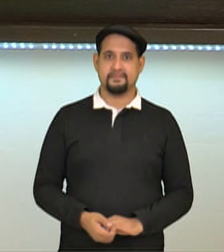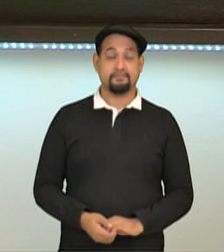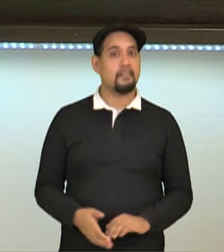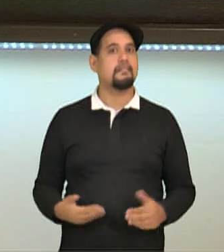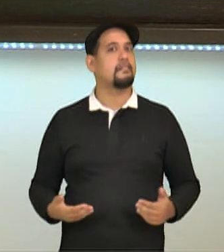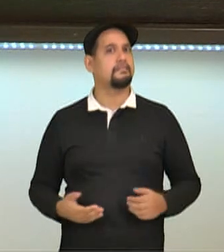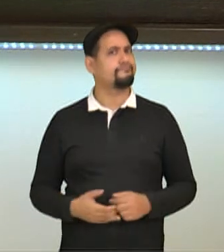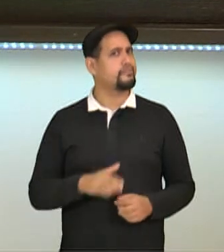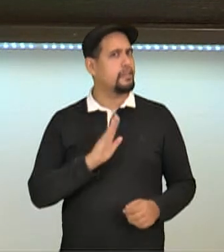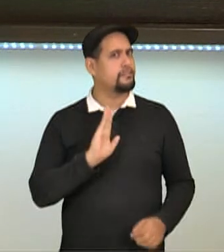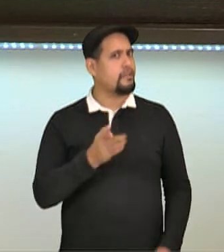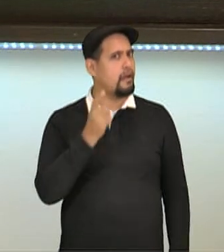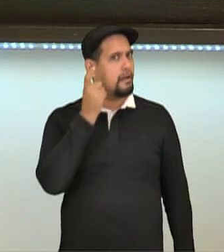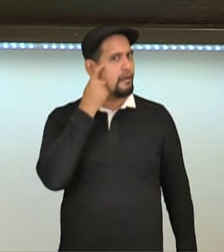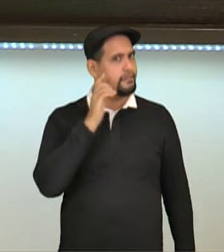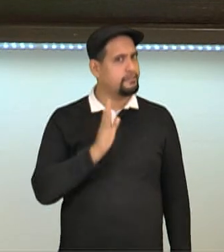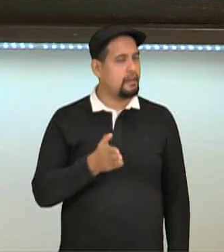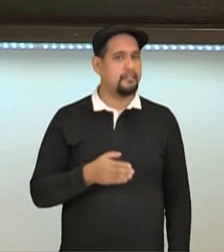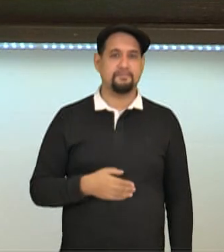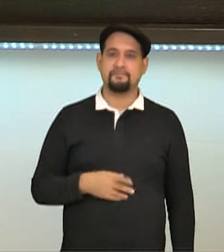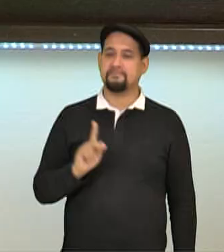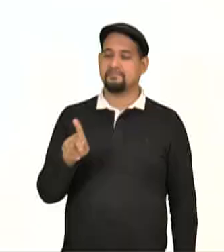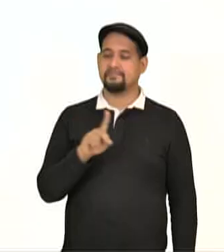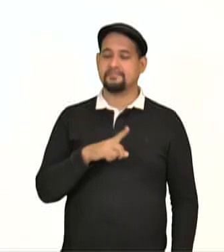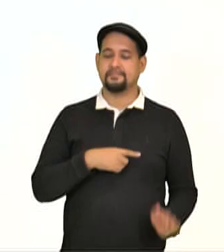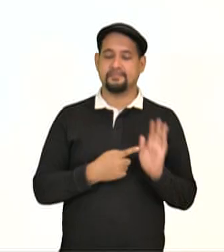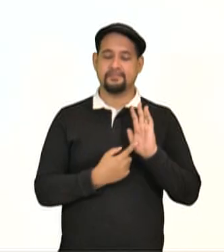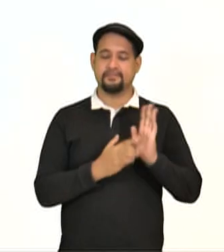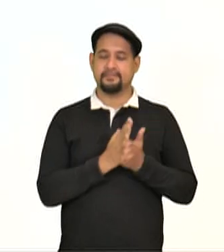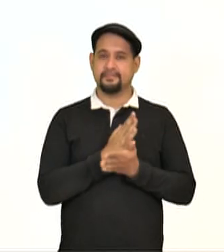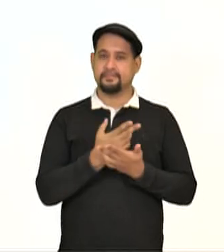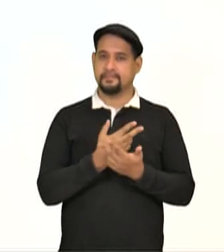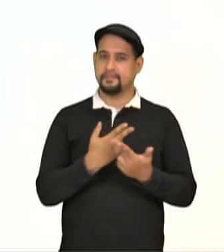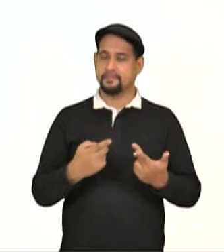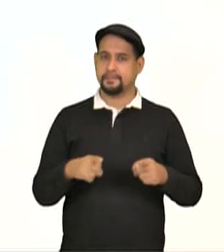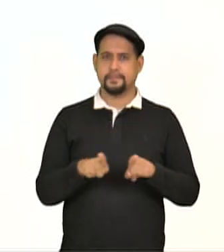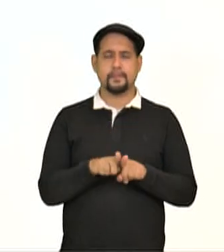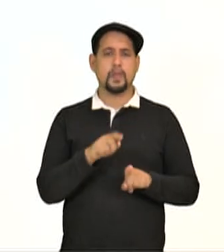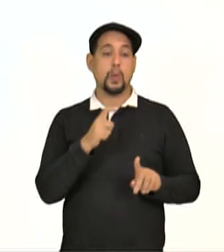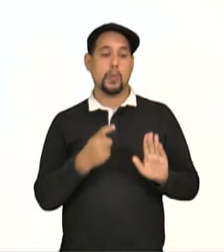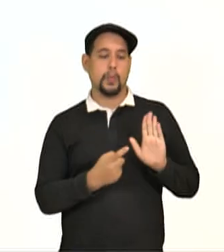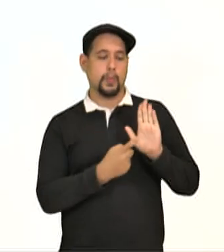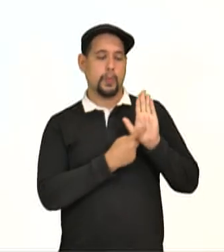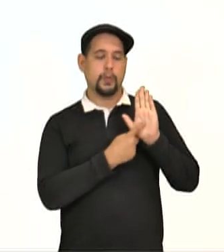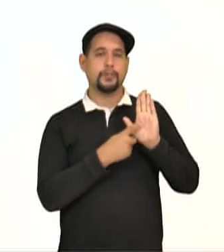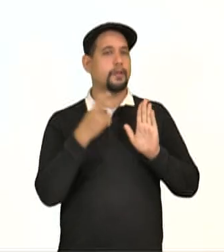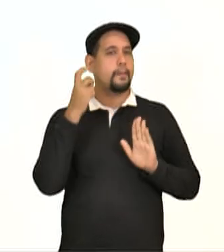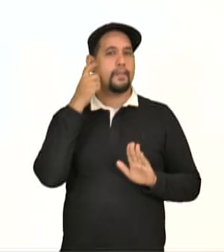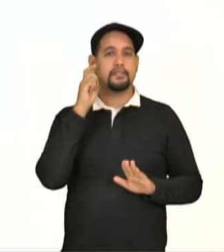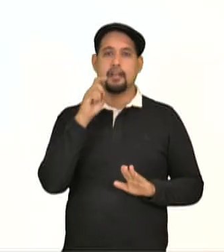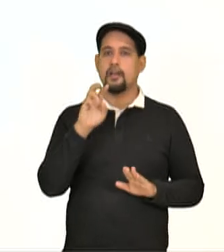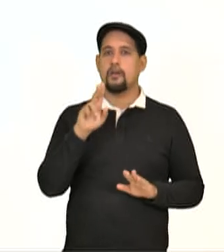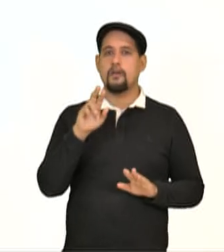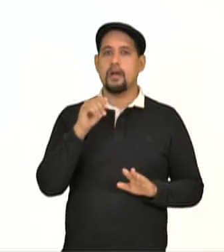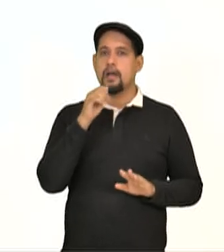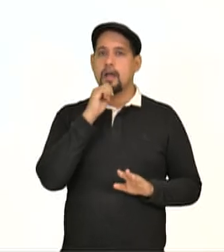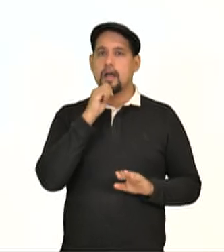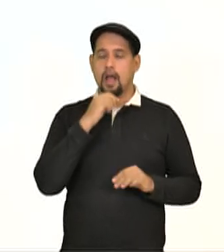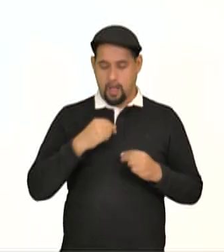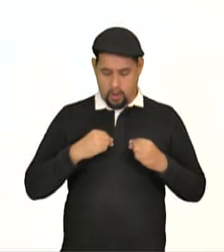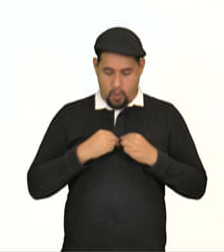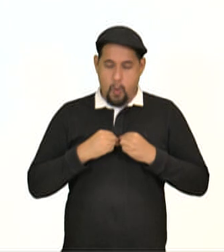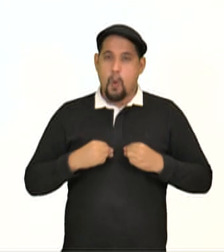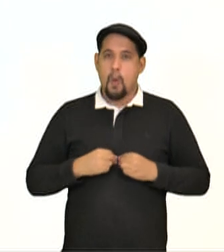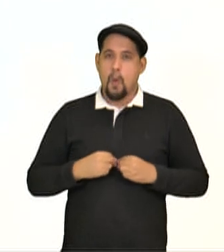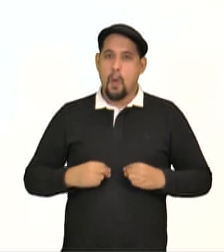E aí, pensaram? Olha, a prof trouxe algumas ideias aqui, ó. Por exemplo, ponto, eu posso pensar no botão da roupa, uma cabeça